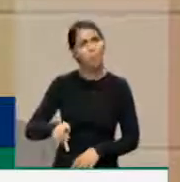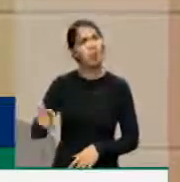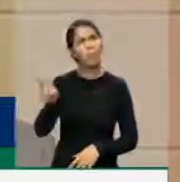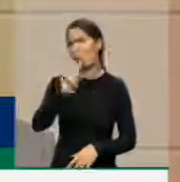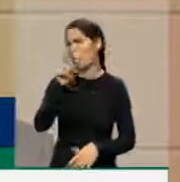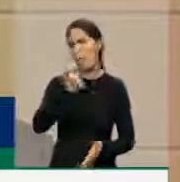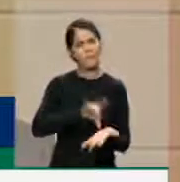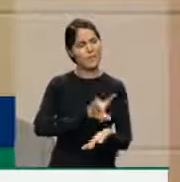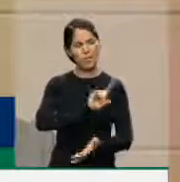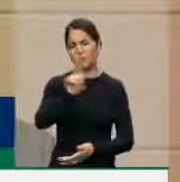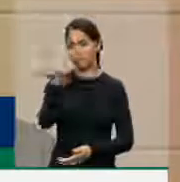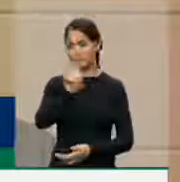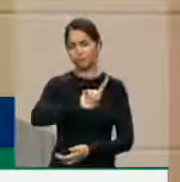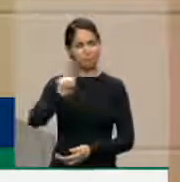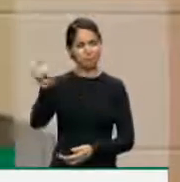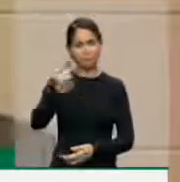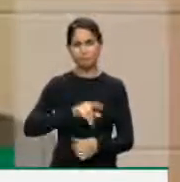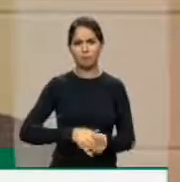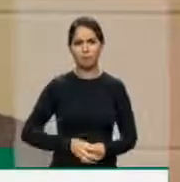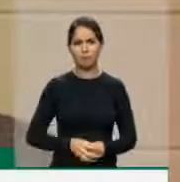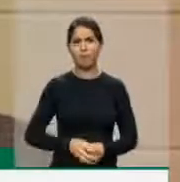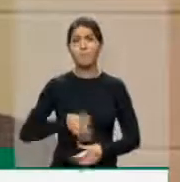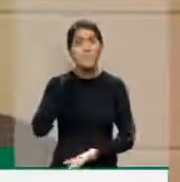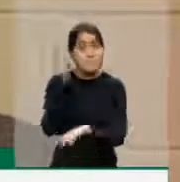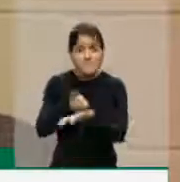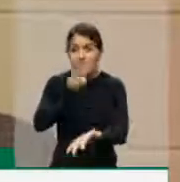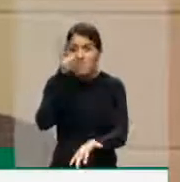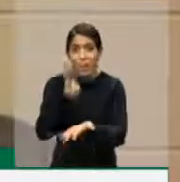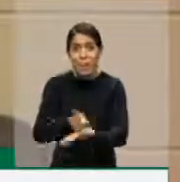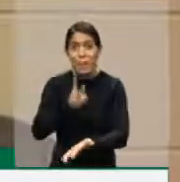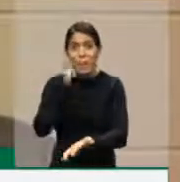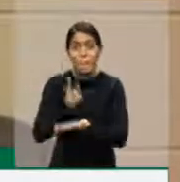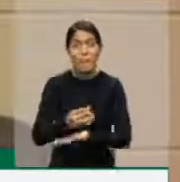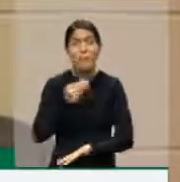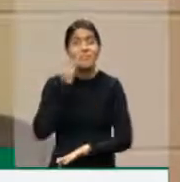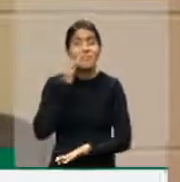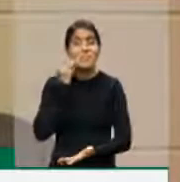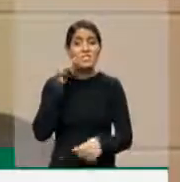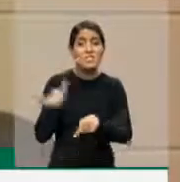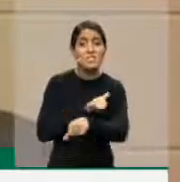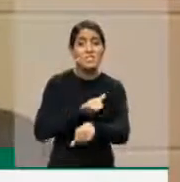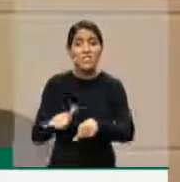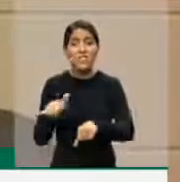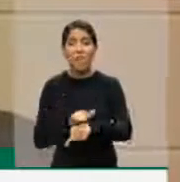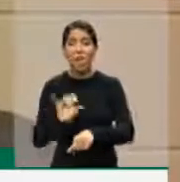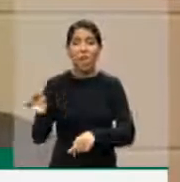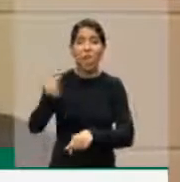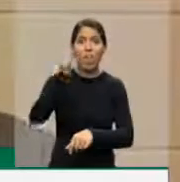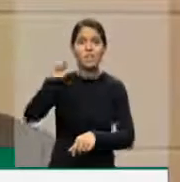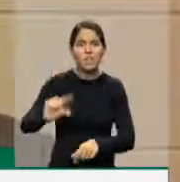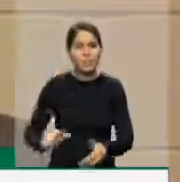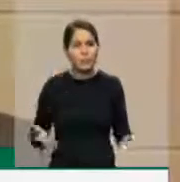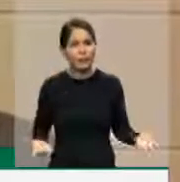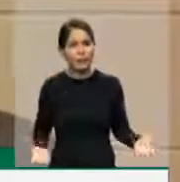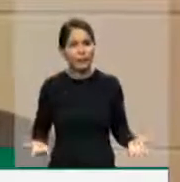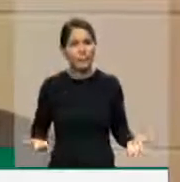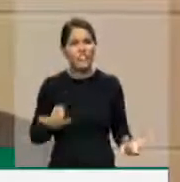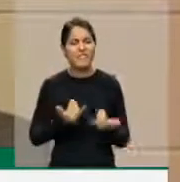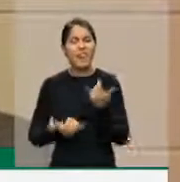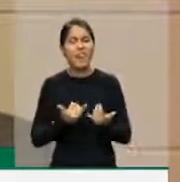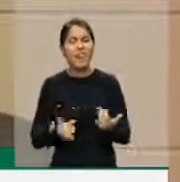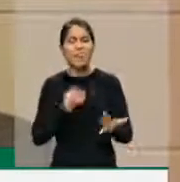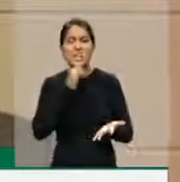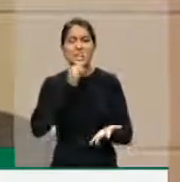dessa pandemia que já matou 138 mil pessoas no Brasil, dizendo que era uma gripezinha, uma